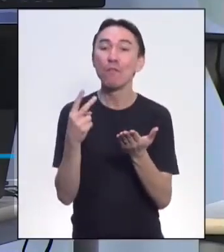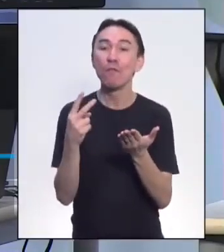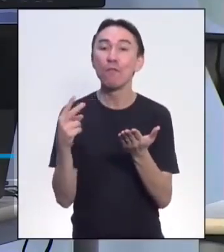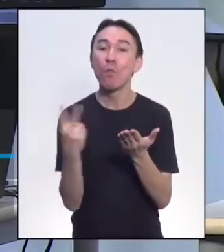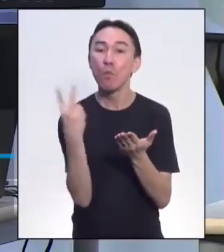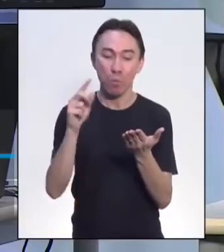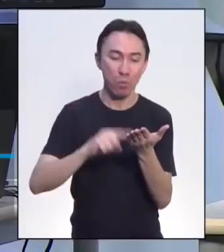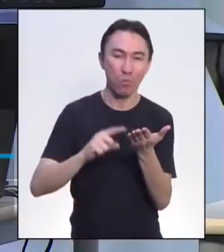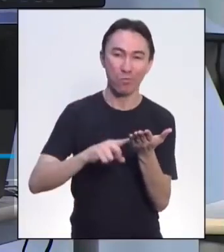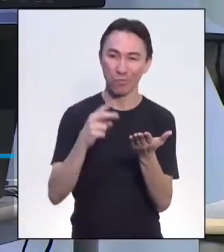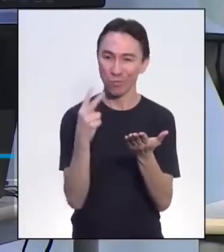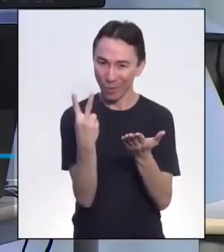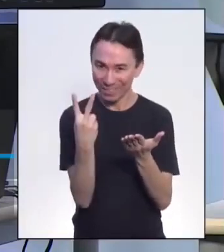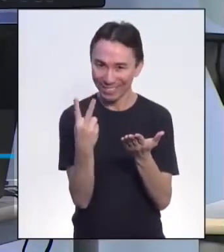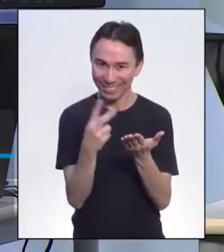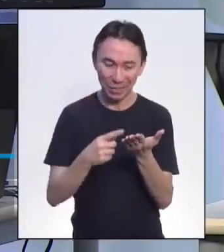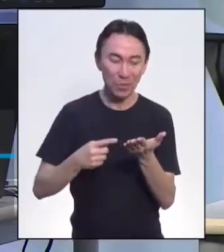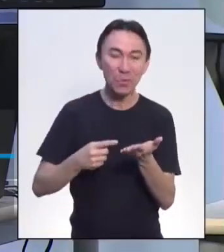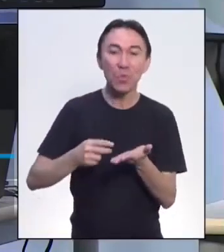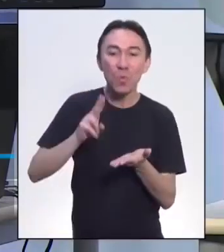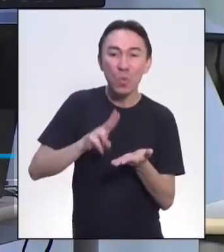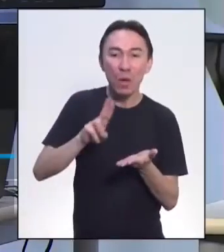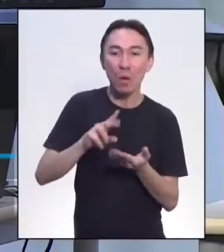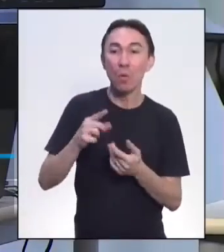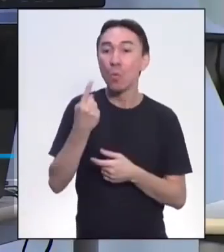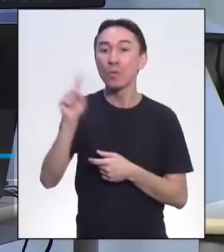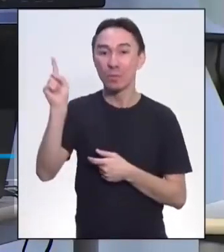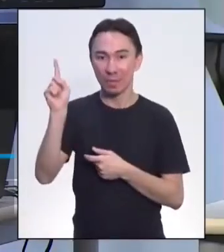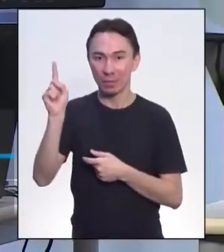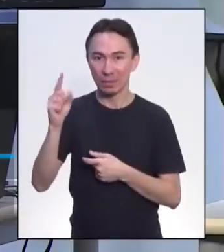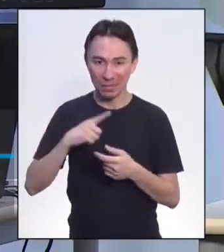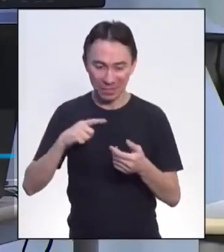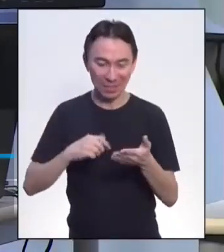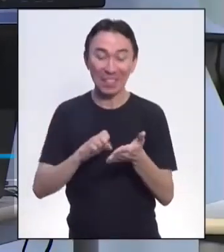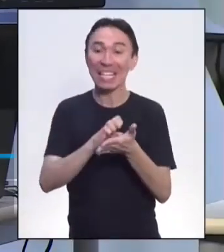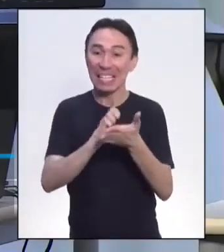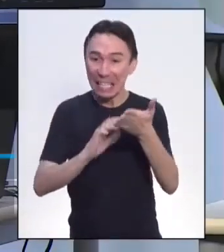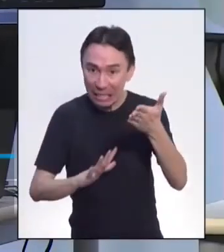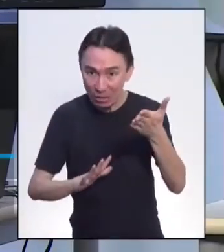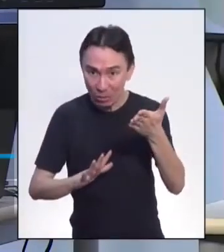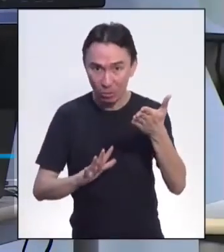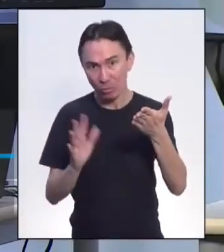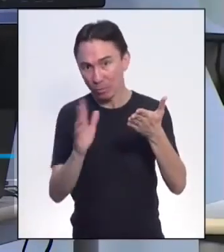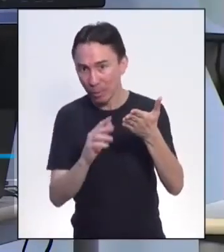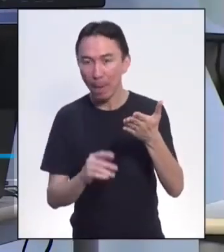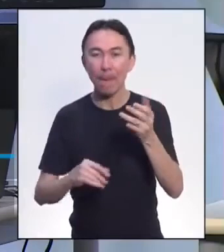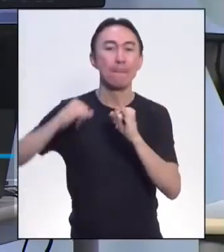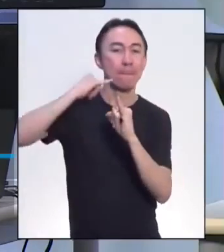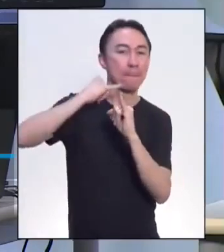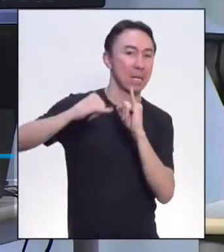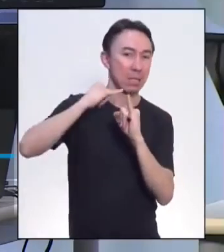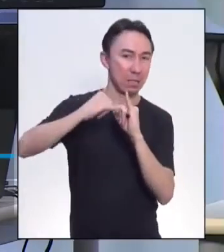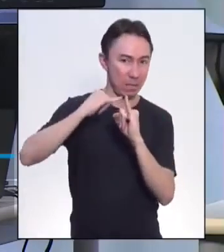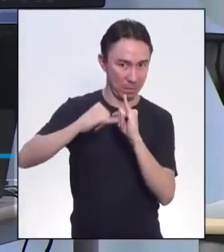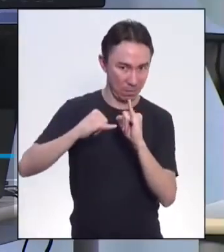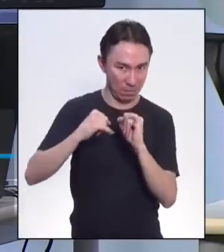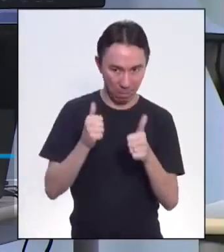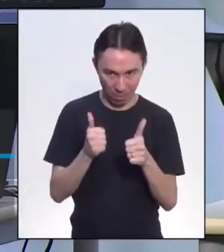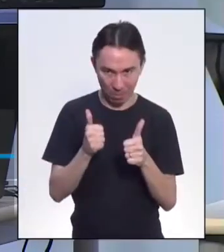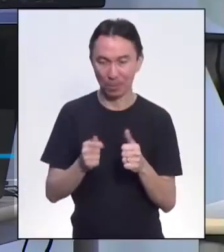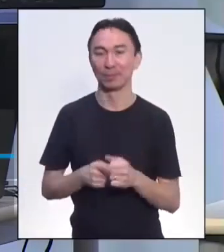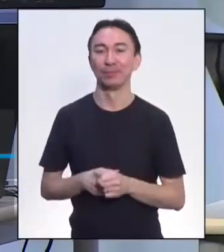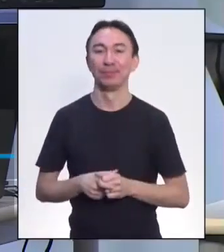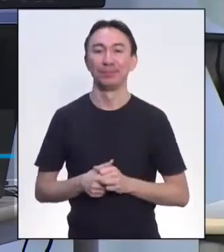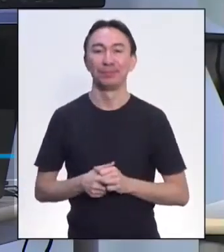Na verdade, eu não vou fazer o exercício de lá, mas eu vou fazer um exercício muito parecido. Então, é bom você ter o caderno do aluno para você dar uma espiadinha.